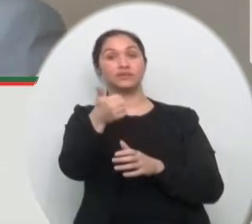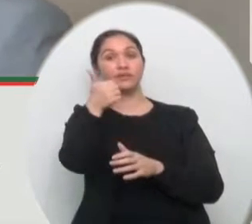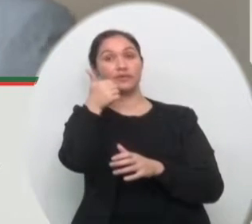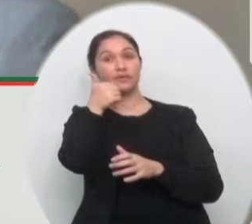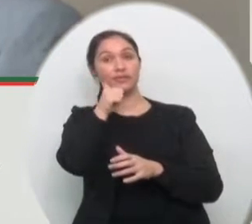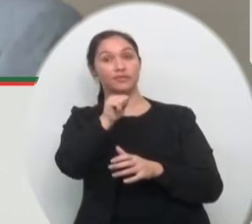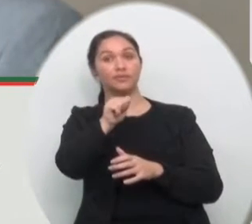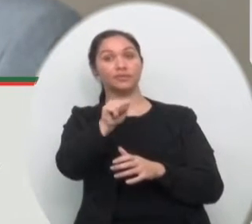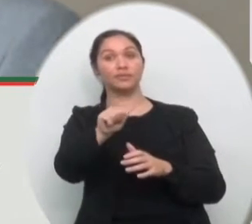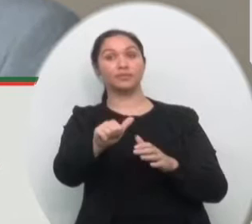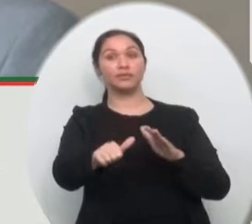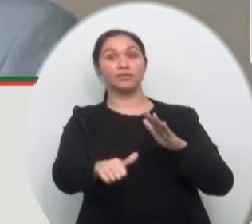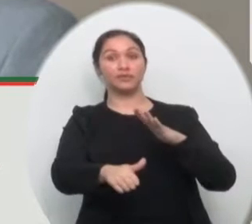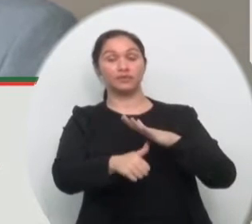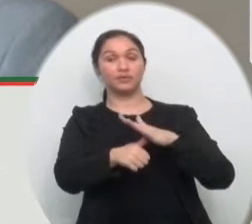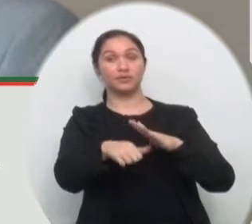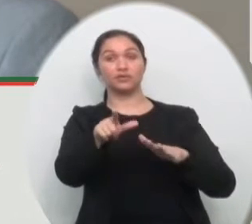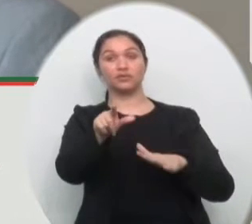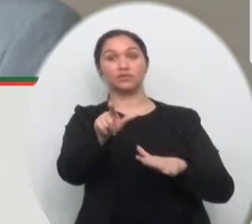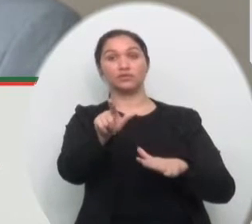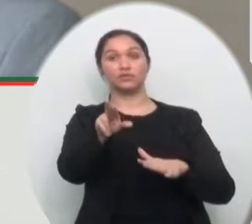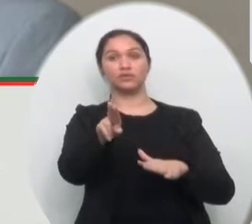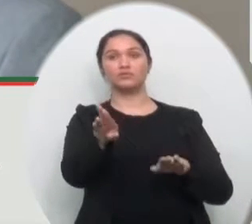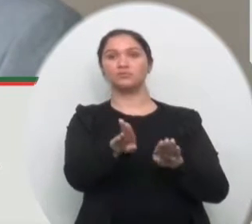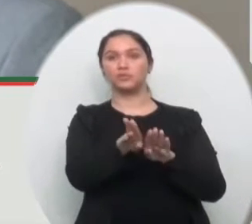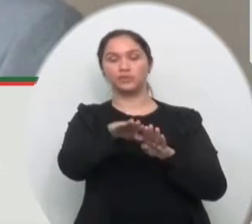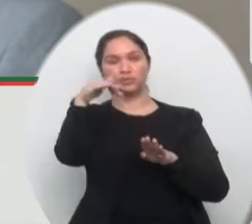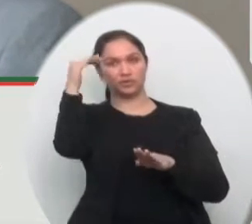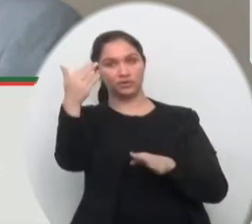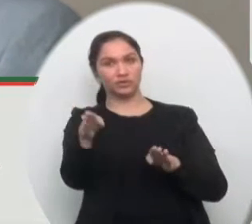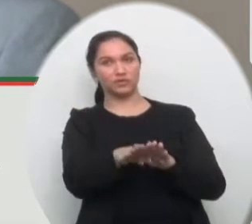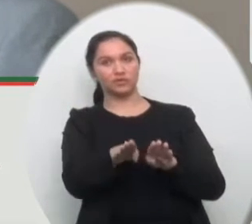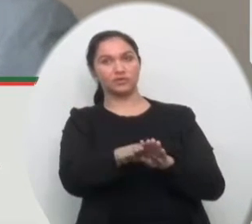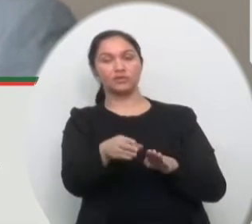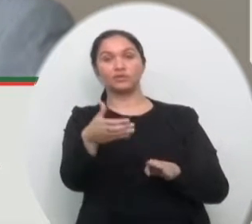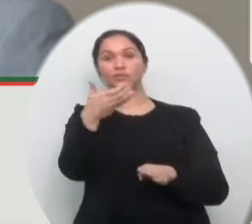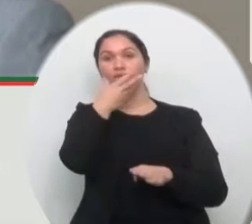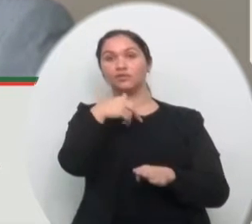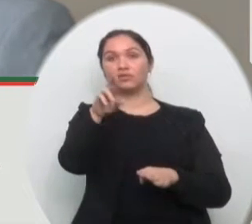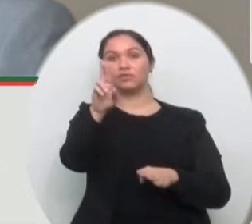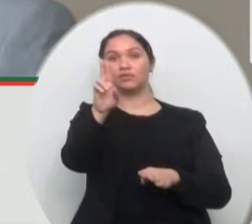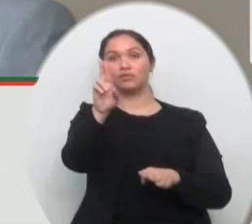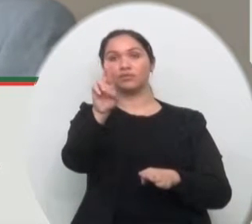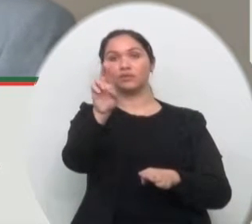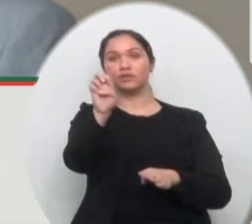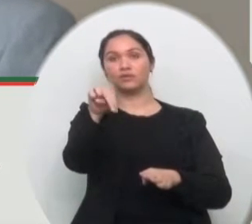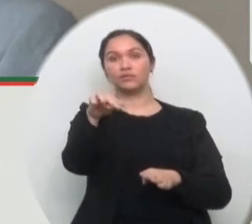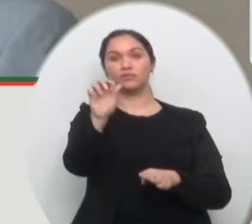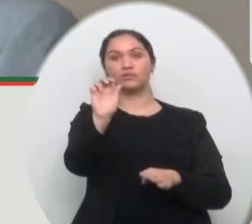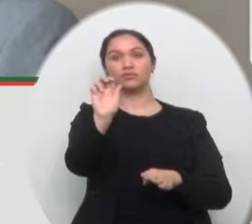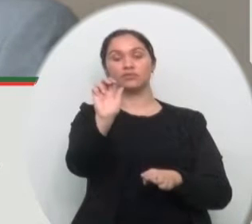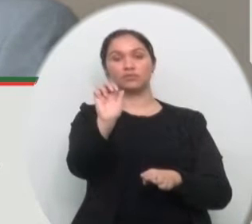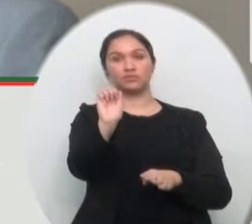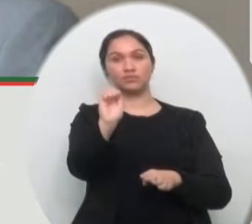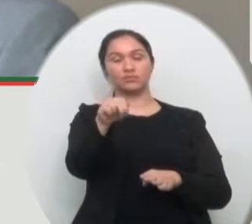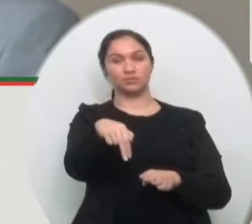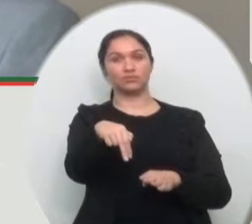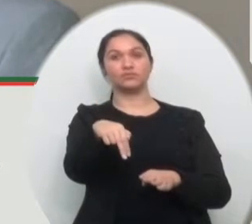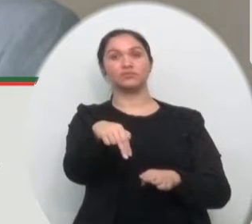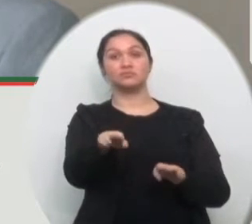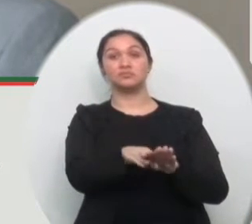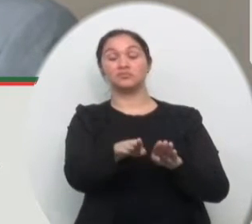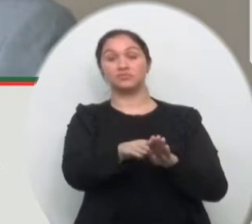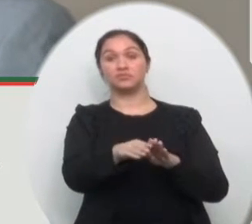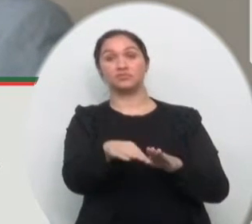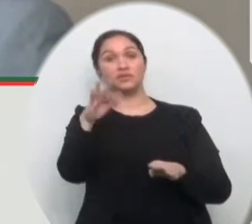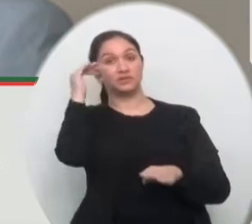2016, e nesse momento também. Então, veja que essa família veio do Rio Grande do Sul e está conquistando cada vez mais,